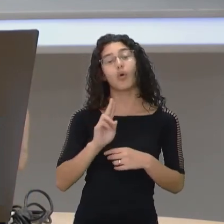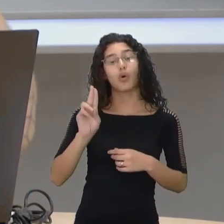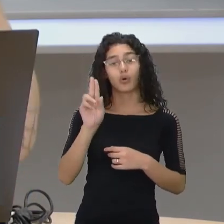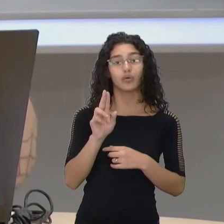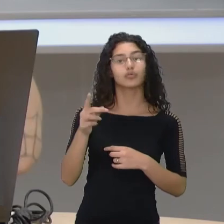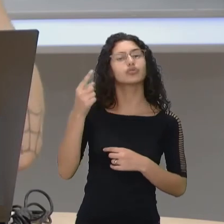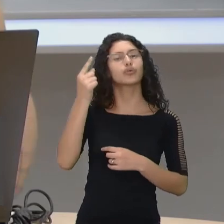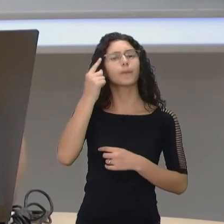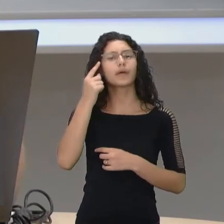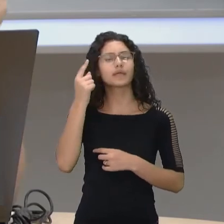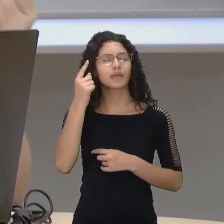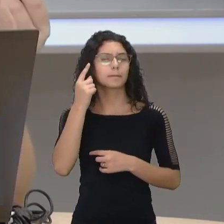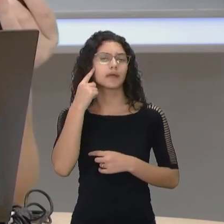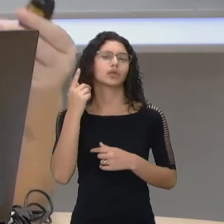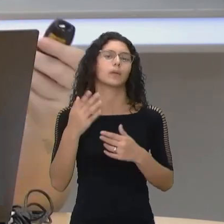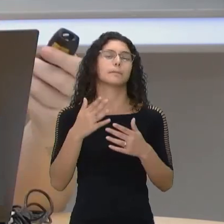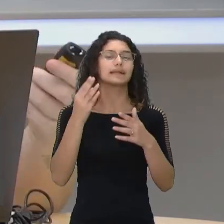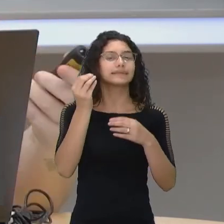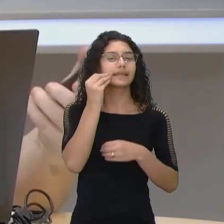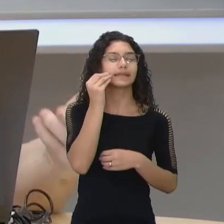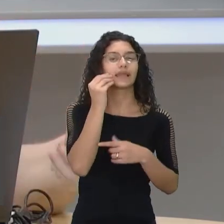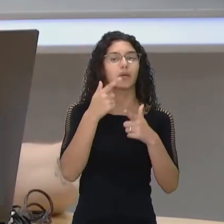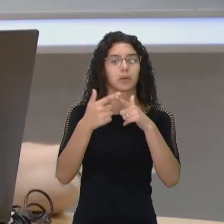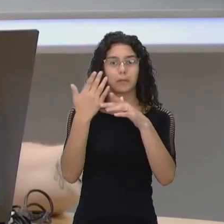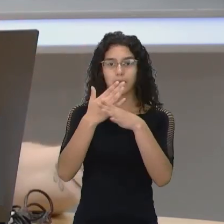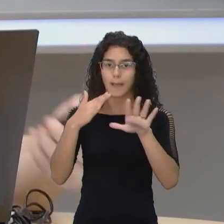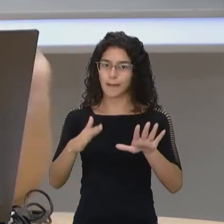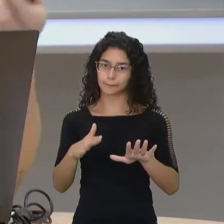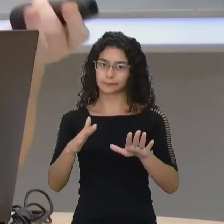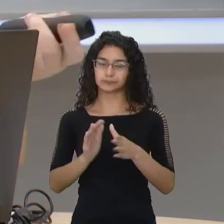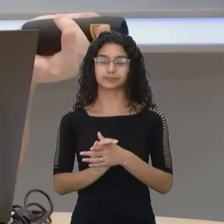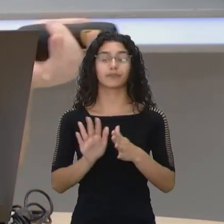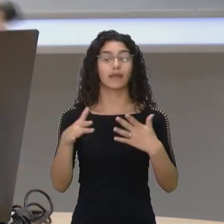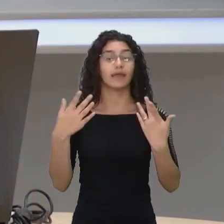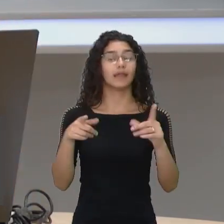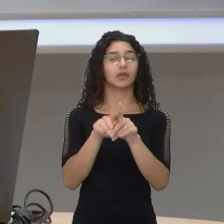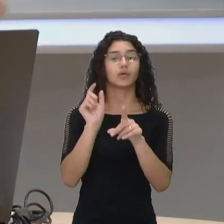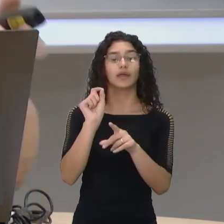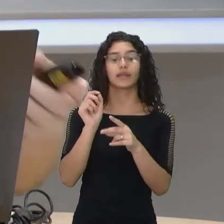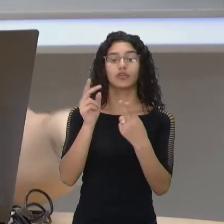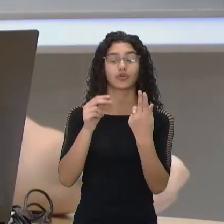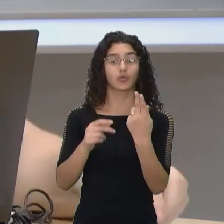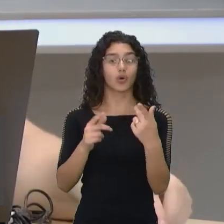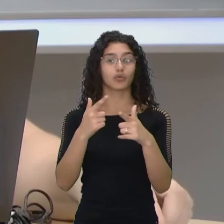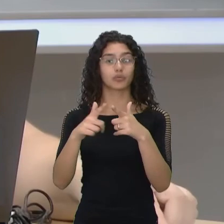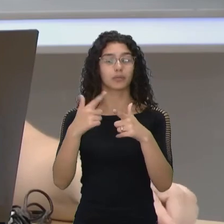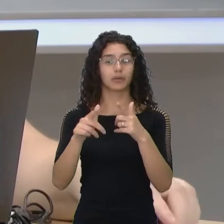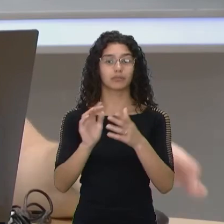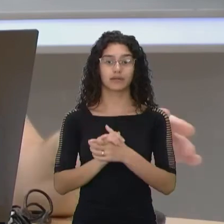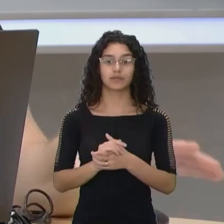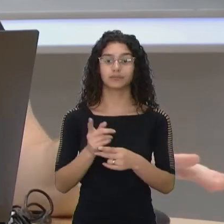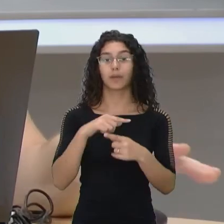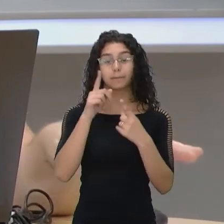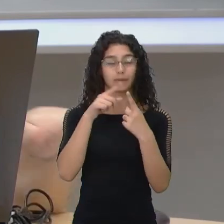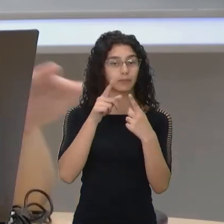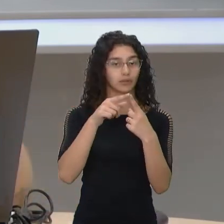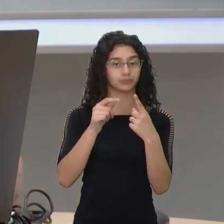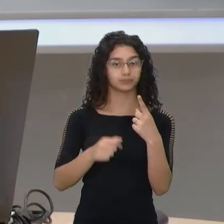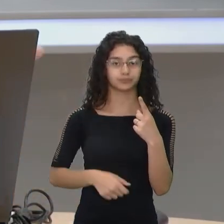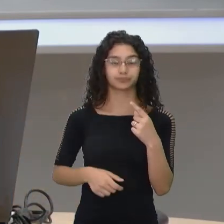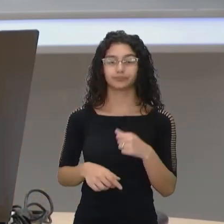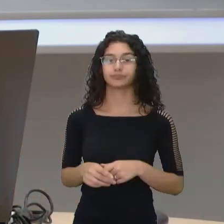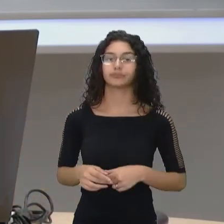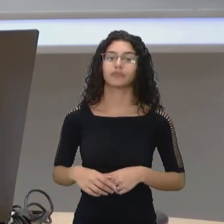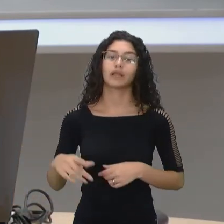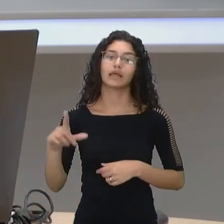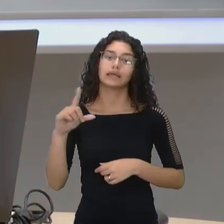da racionalidade para tentar resolvê-los. E então, o que eles têm em comum, esses problemas? Bom, primeira coisa, eles